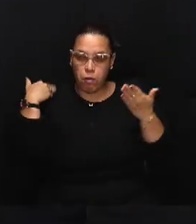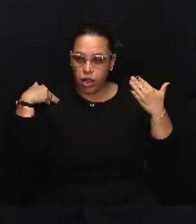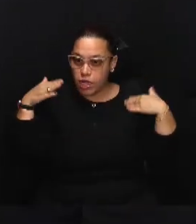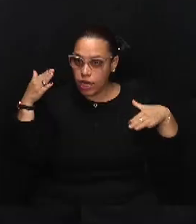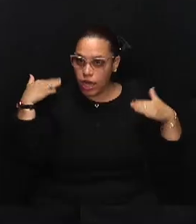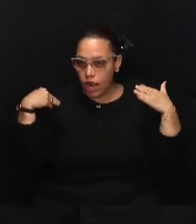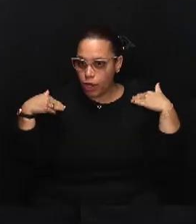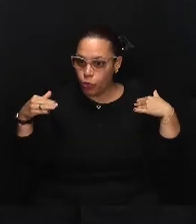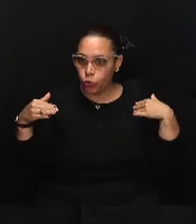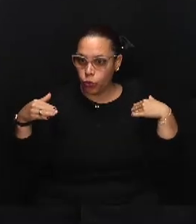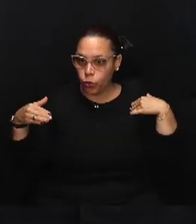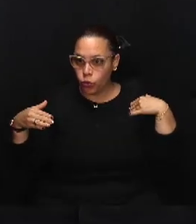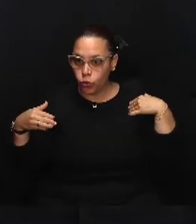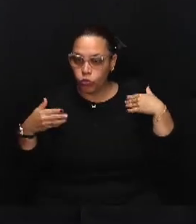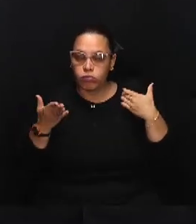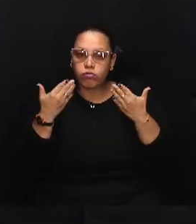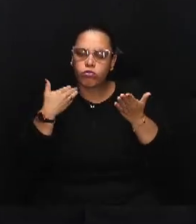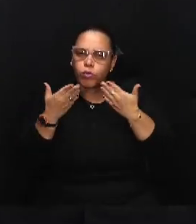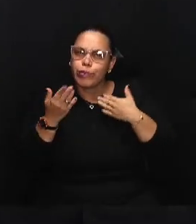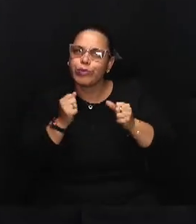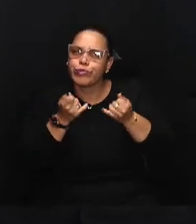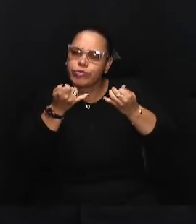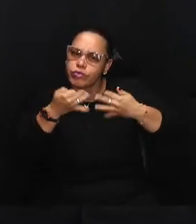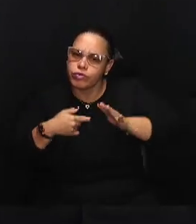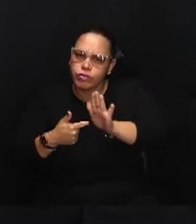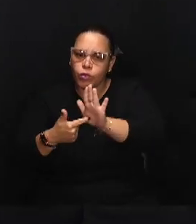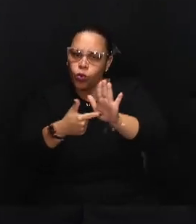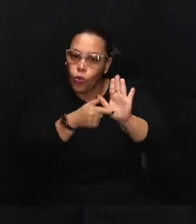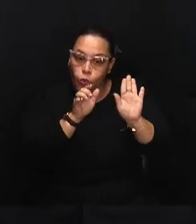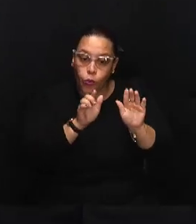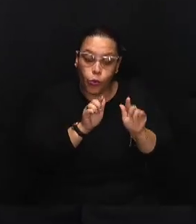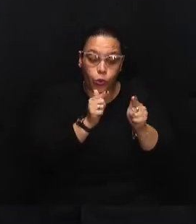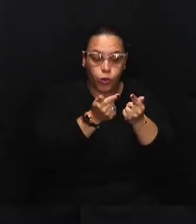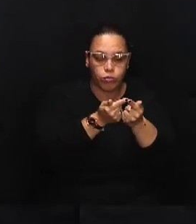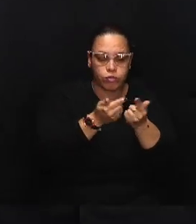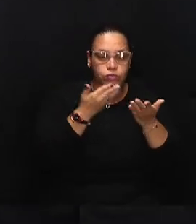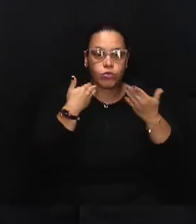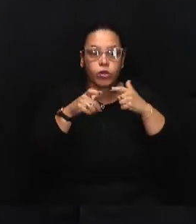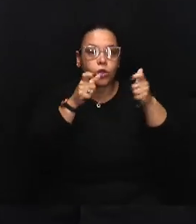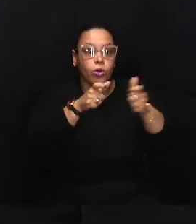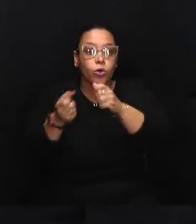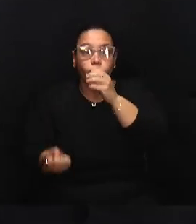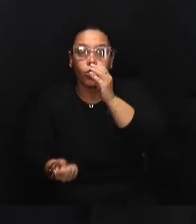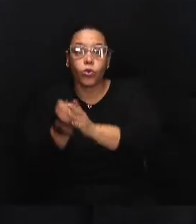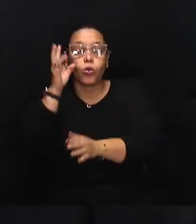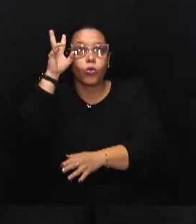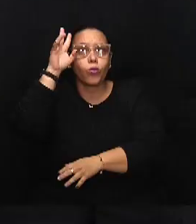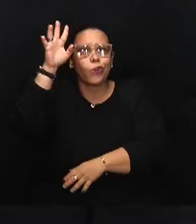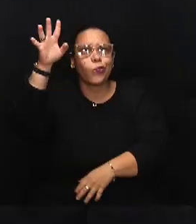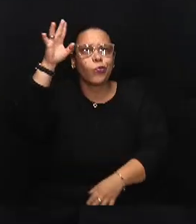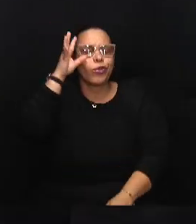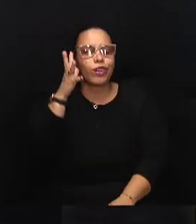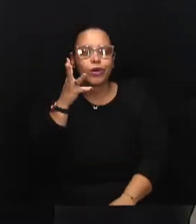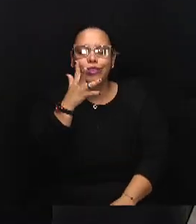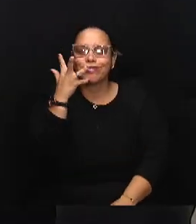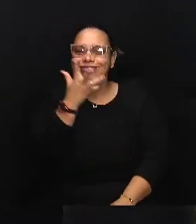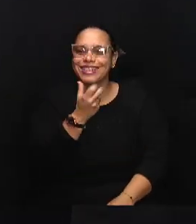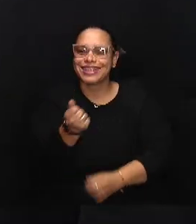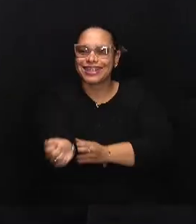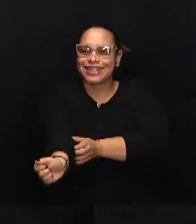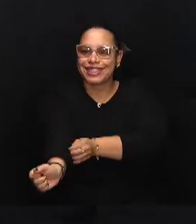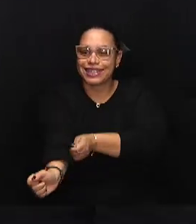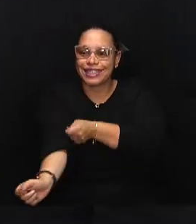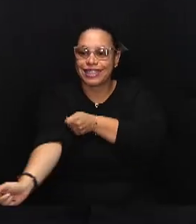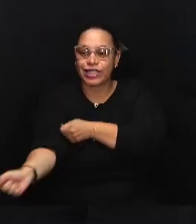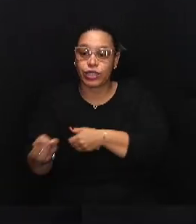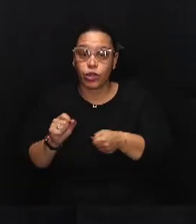E eu queria que você começasse contando pra gente, apresentando o grupo e contando de onde surgiu essa ideia maravilhosa, sensacional, para